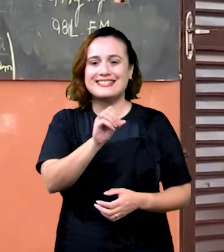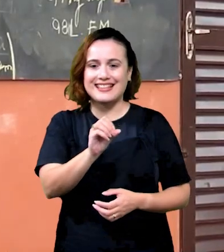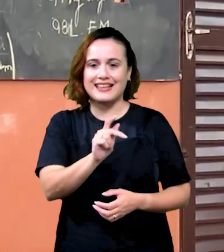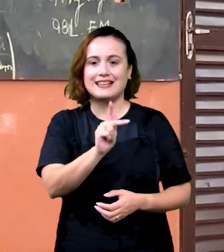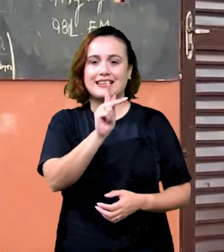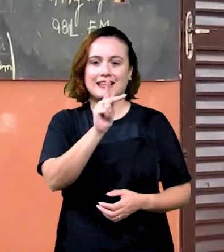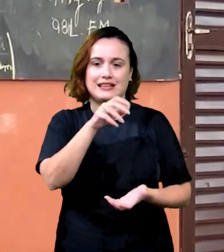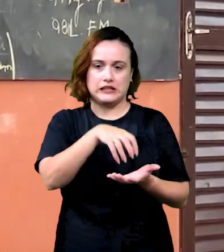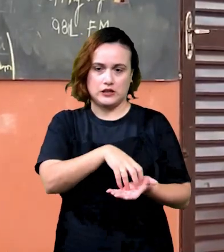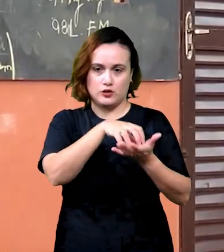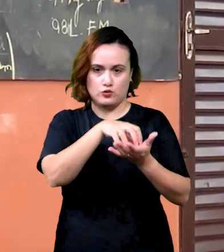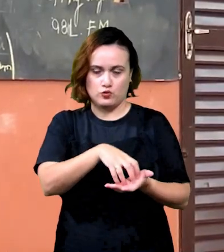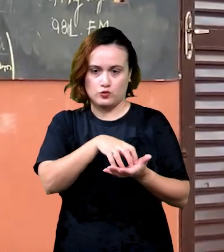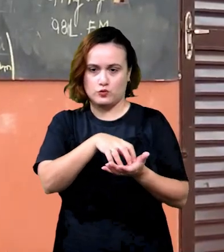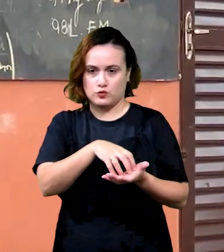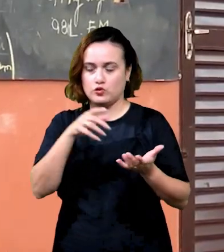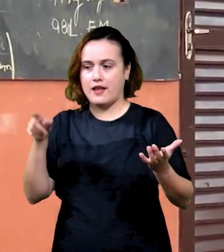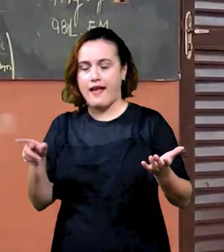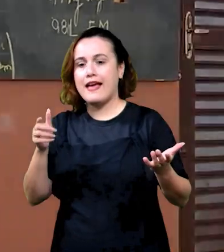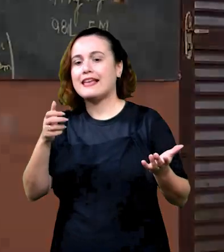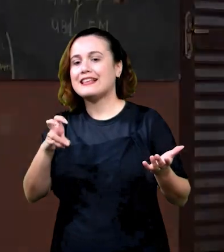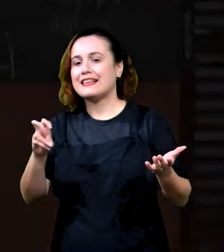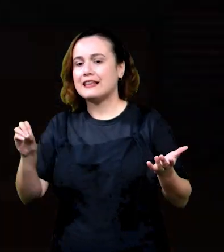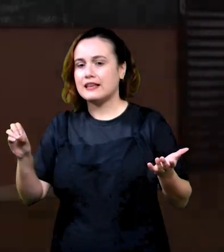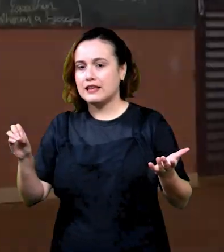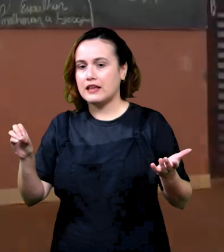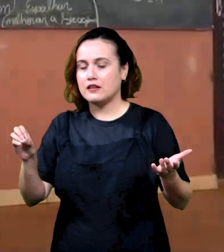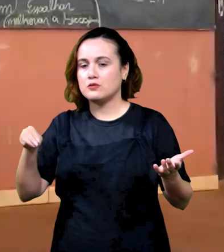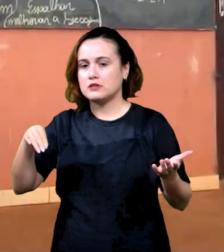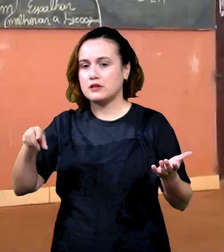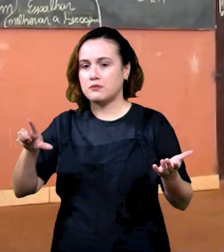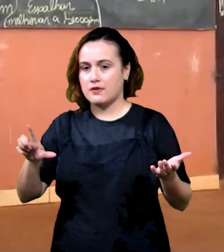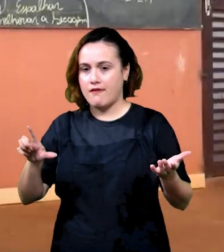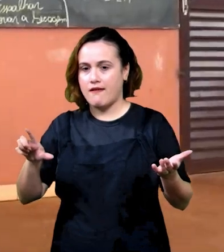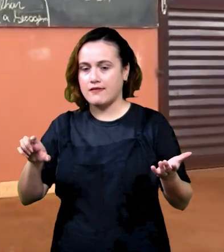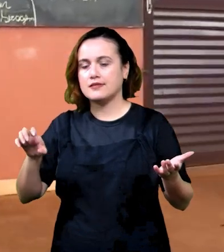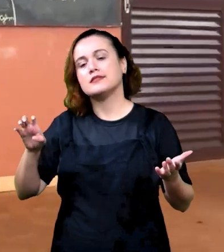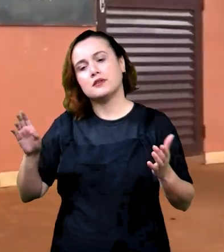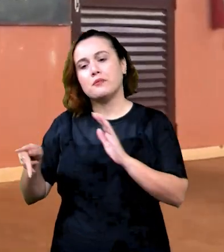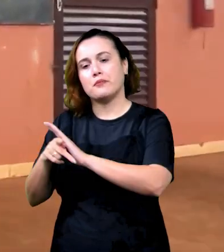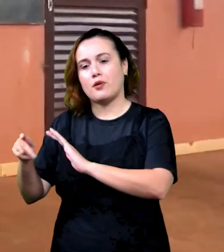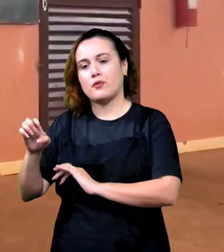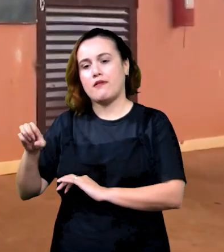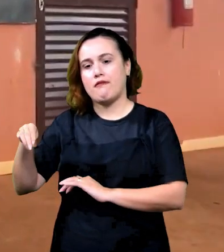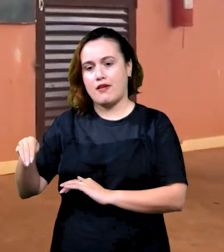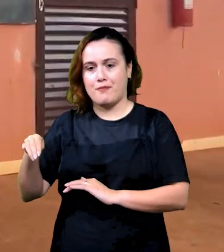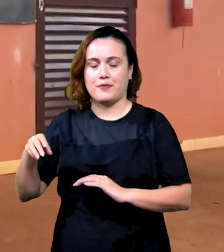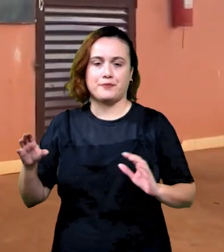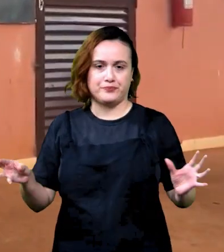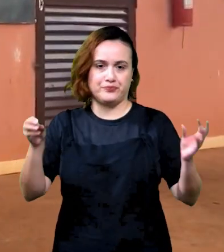dilui em água 500 ml de EN. E tem algumas observações.